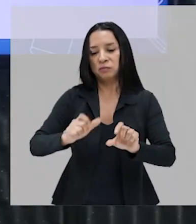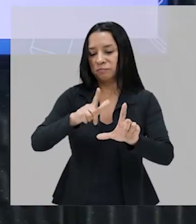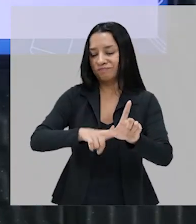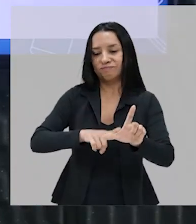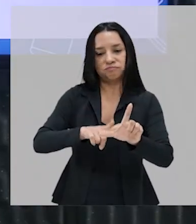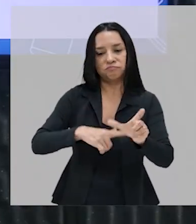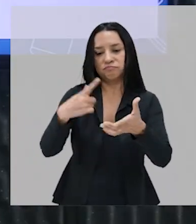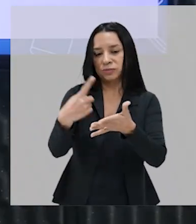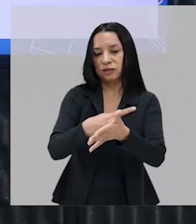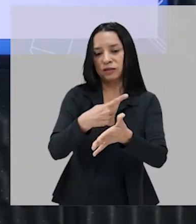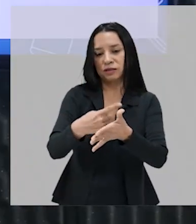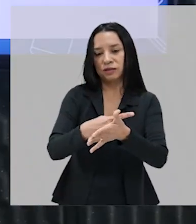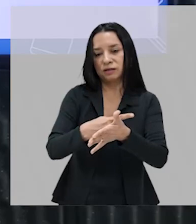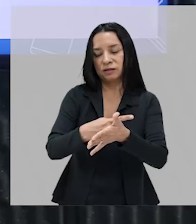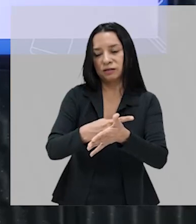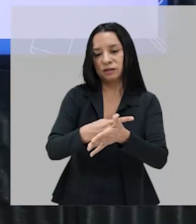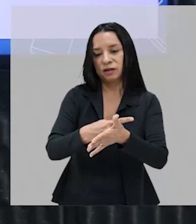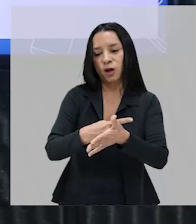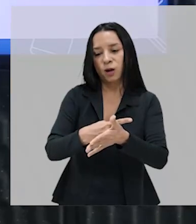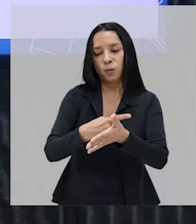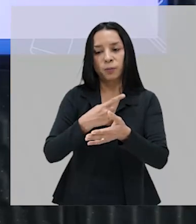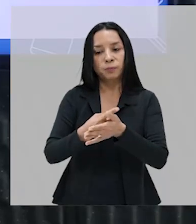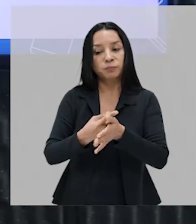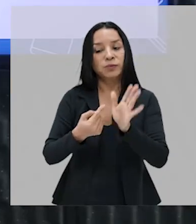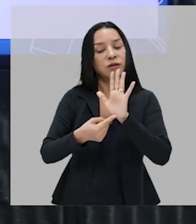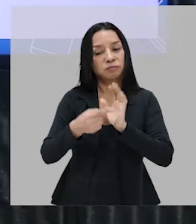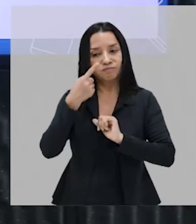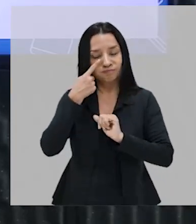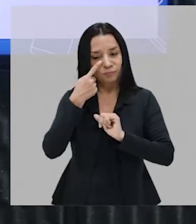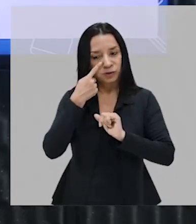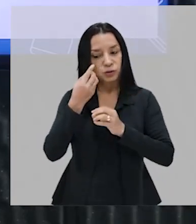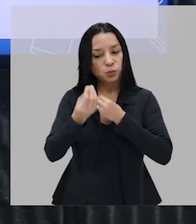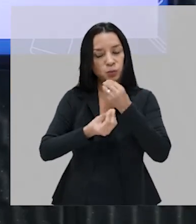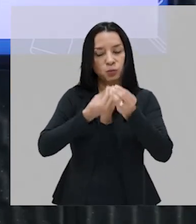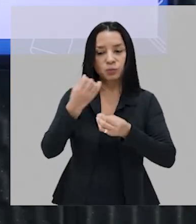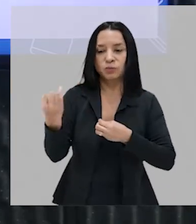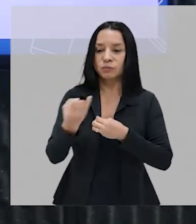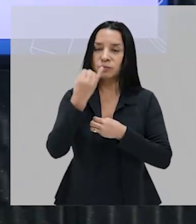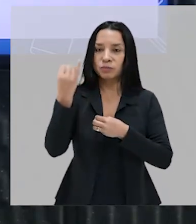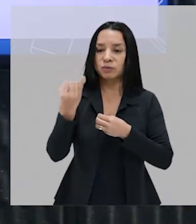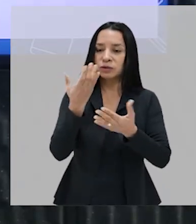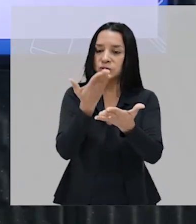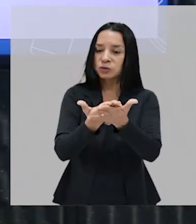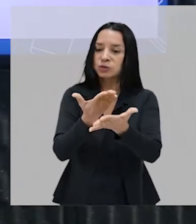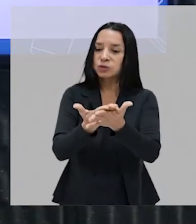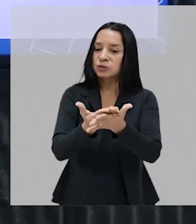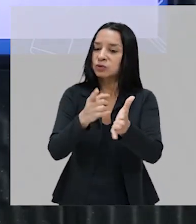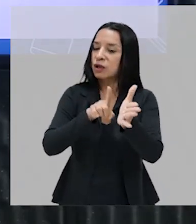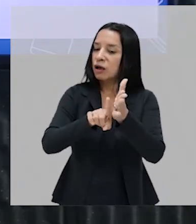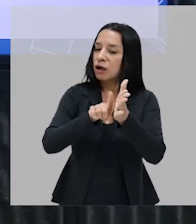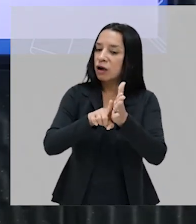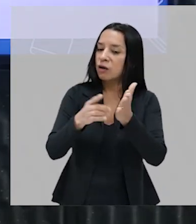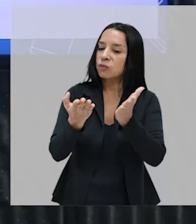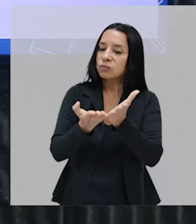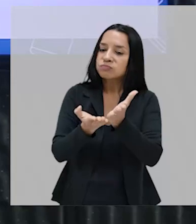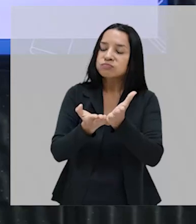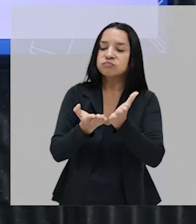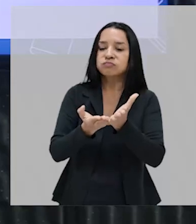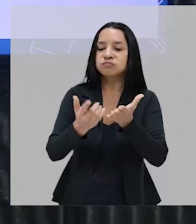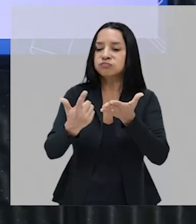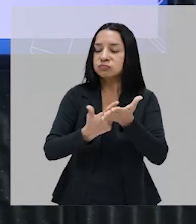é importante você beber em algumas fontes. Você sabe que a filosofia tem método, tem rigor, então